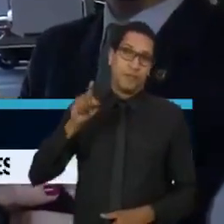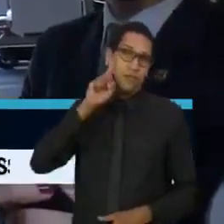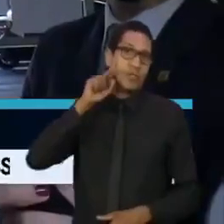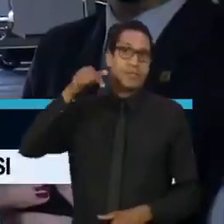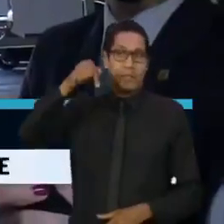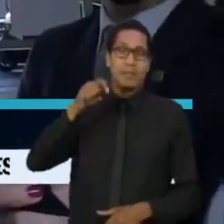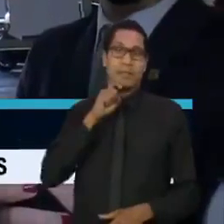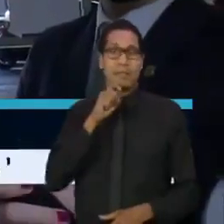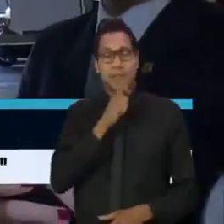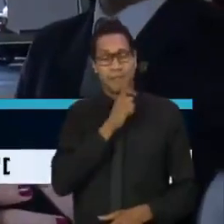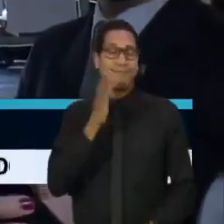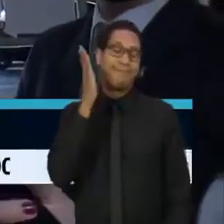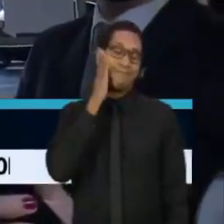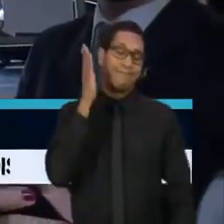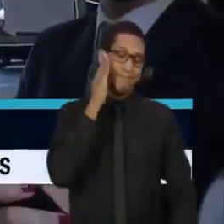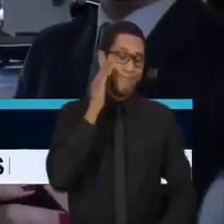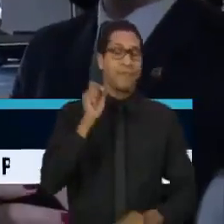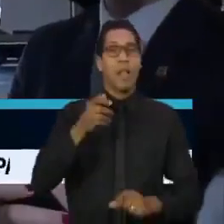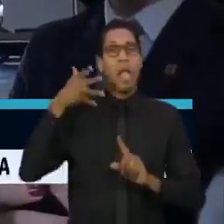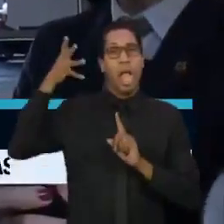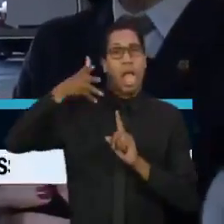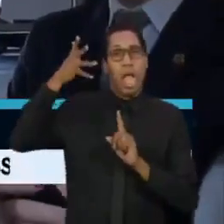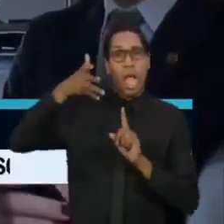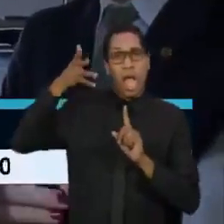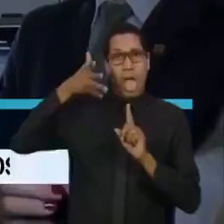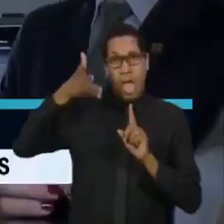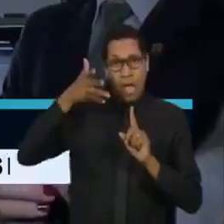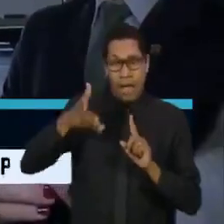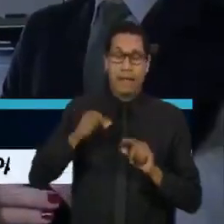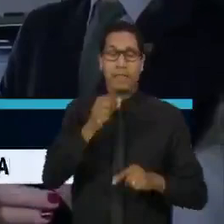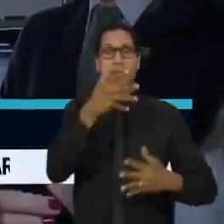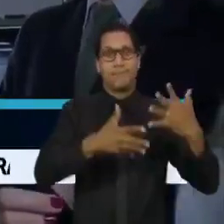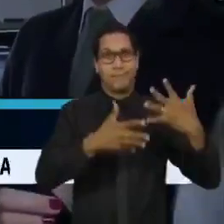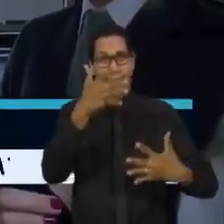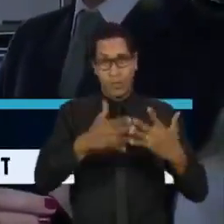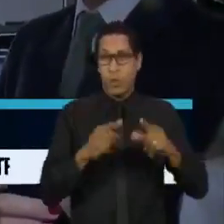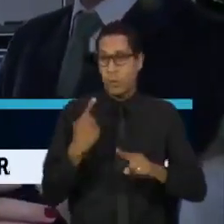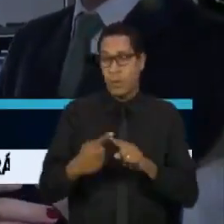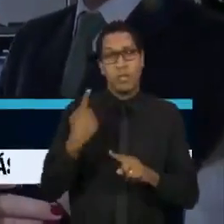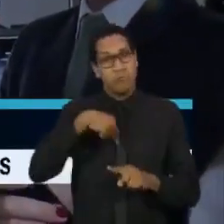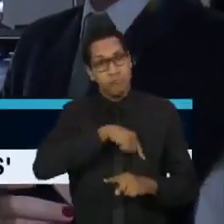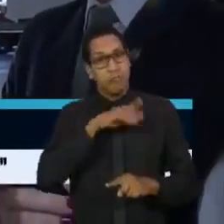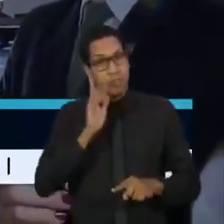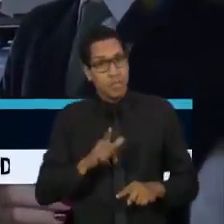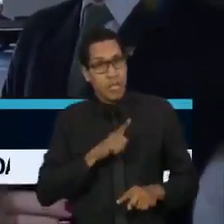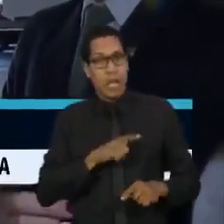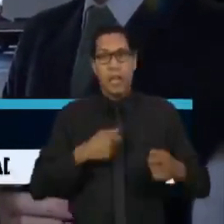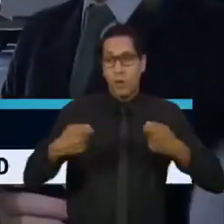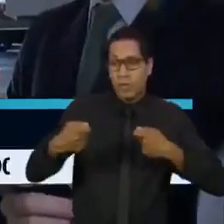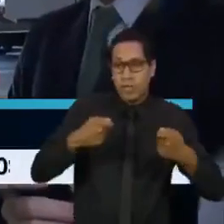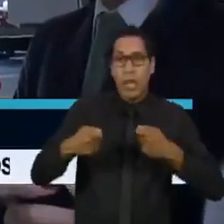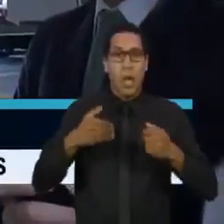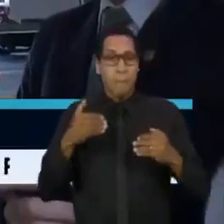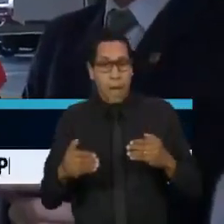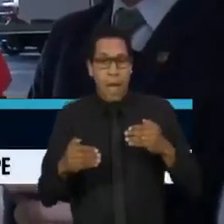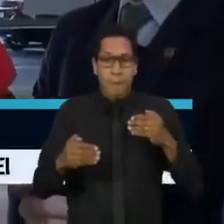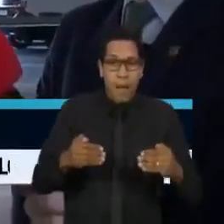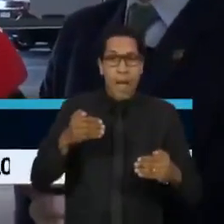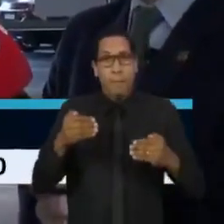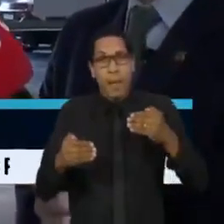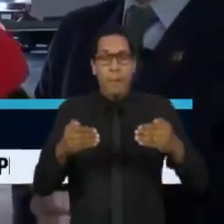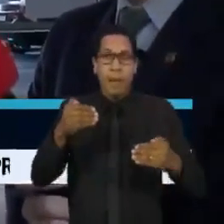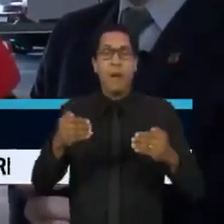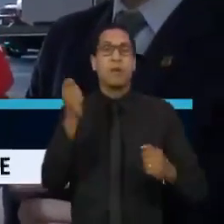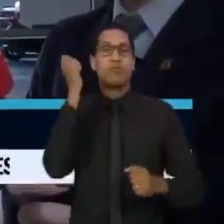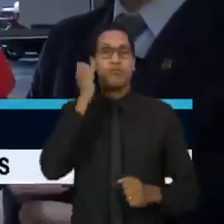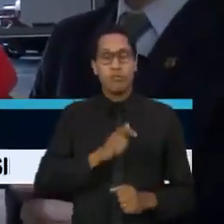Todos nós sabemos o quanto isso causou. Nós estávamos numa boa construção com o STF para que o CNJ pudesse, junto